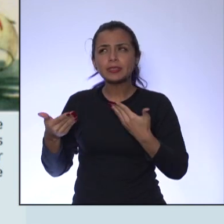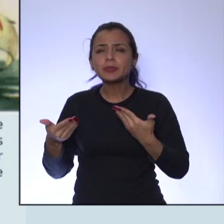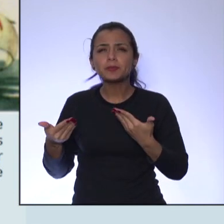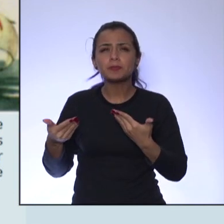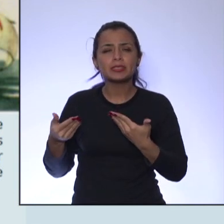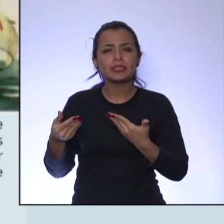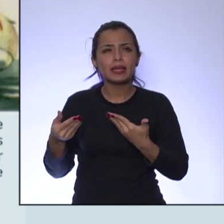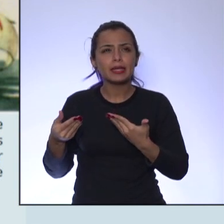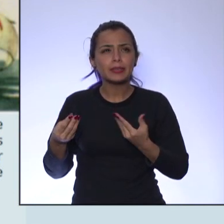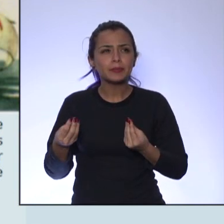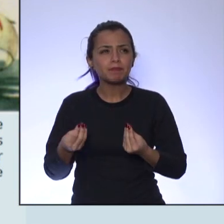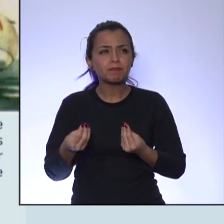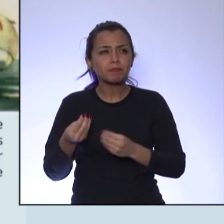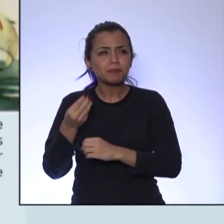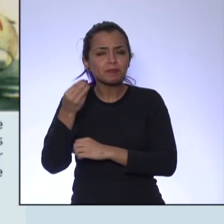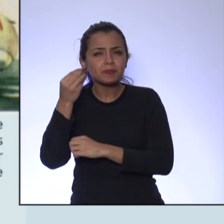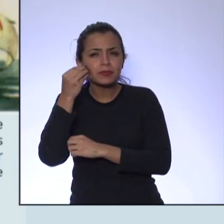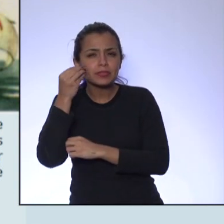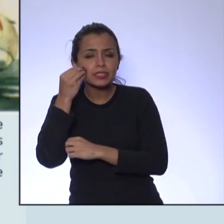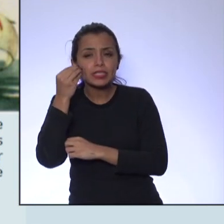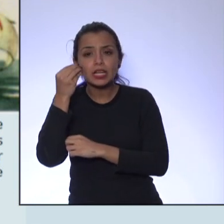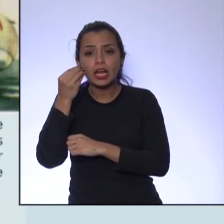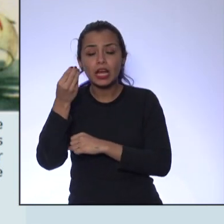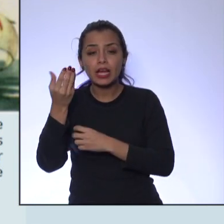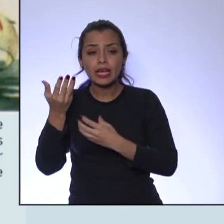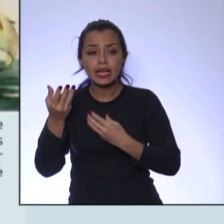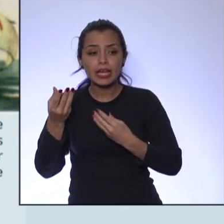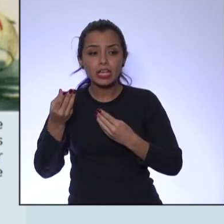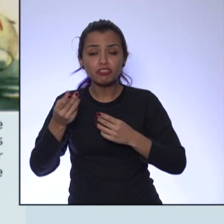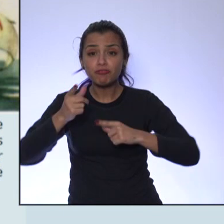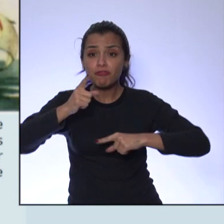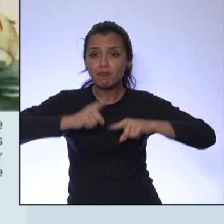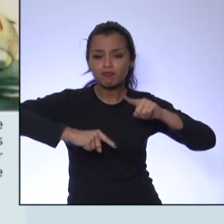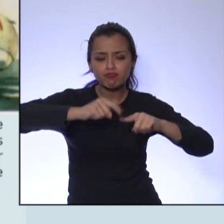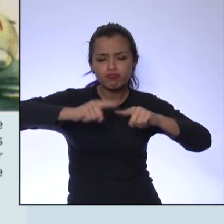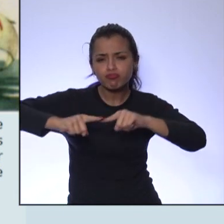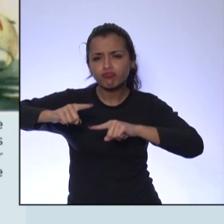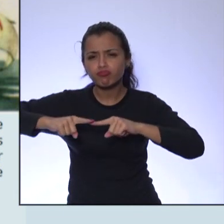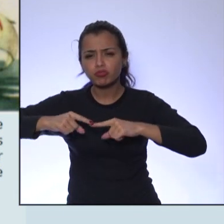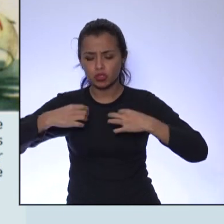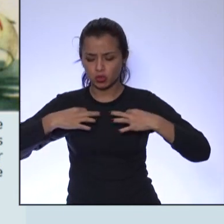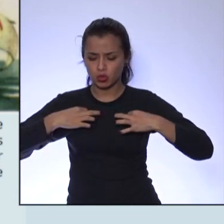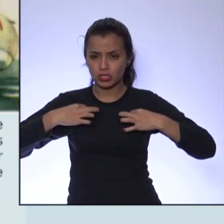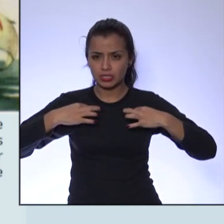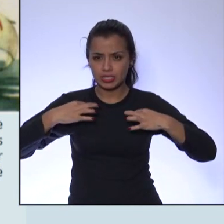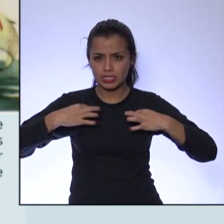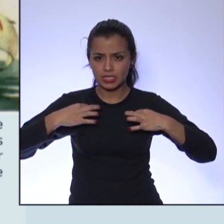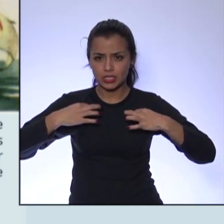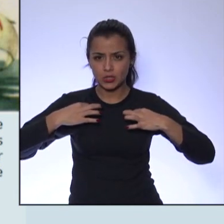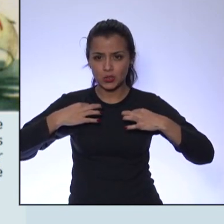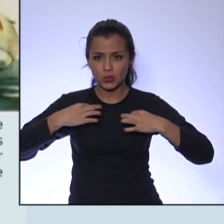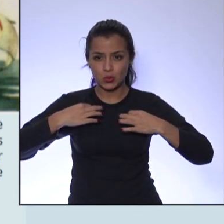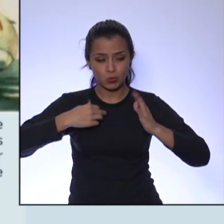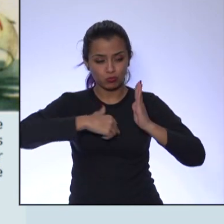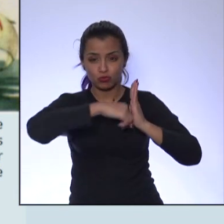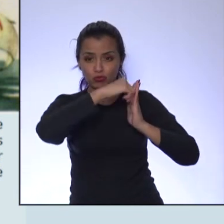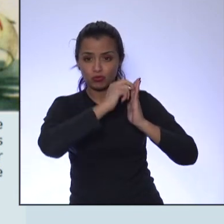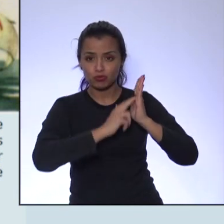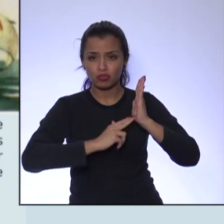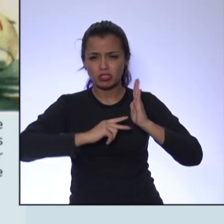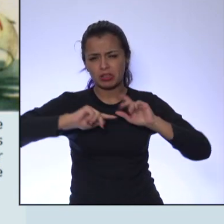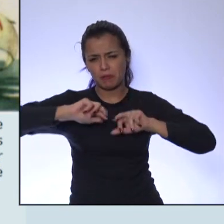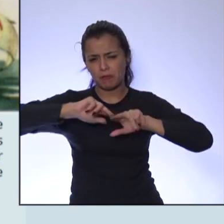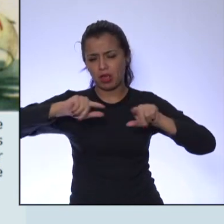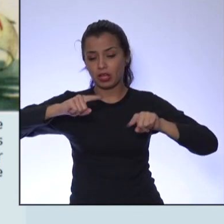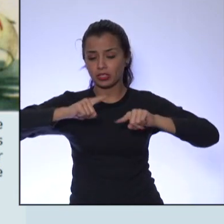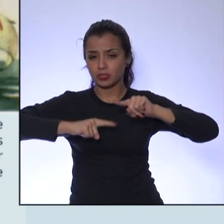mandar, vai trazer aí uma série de itens de luxo, como tecidos, corante e outros produtos